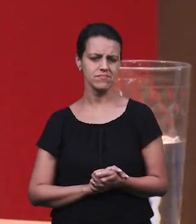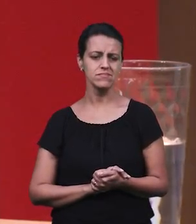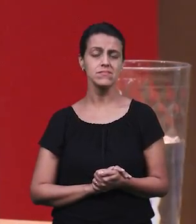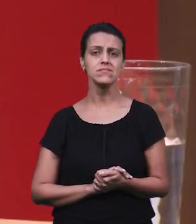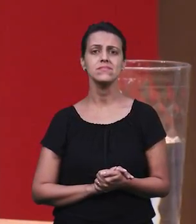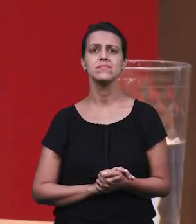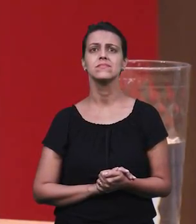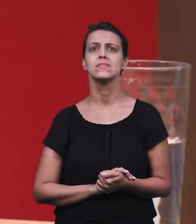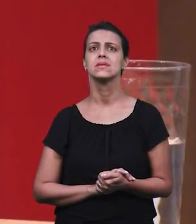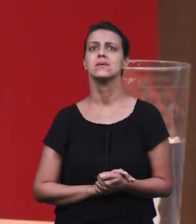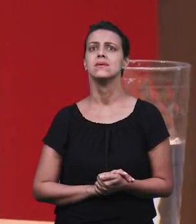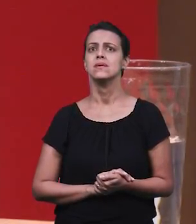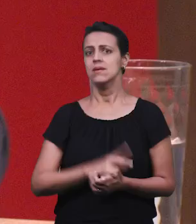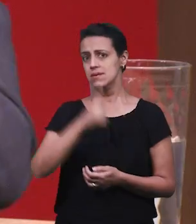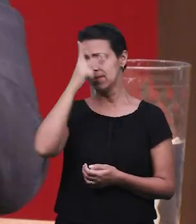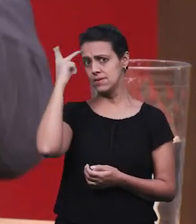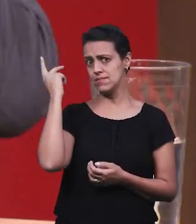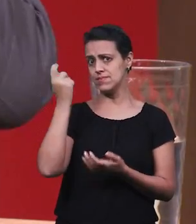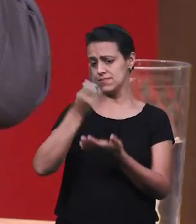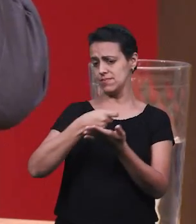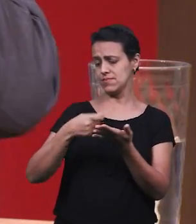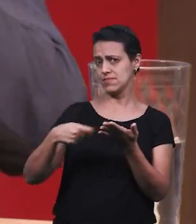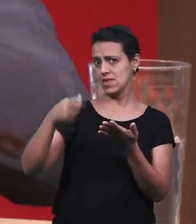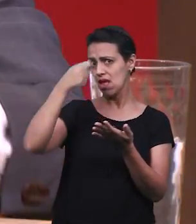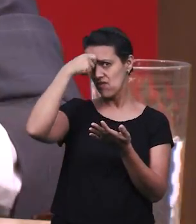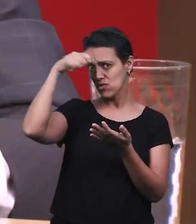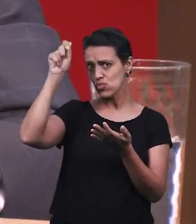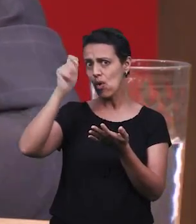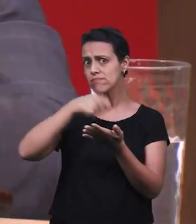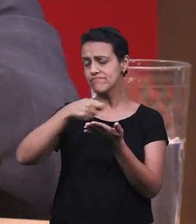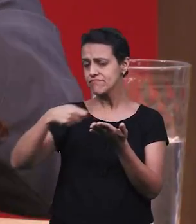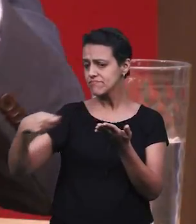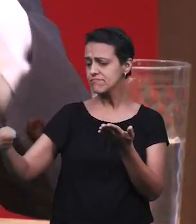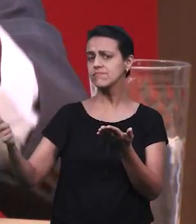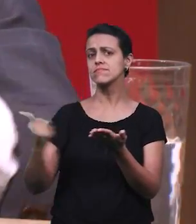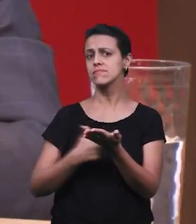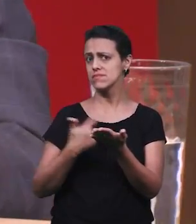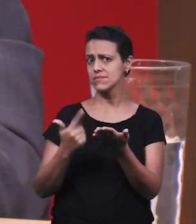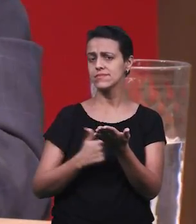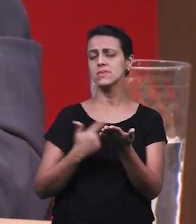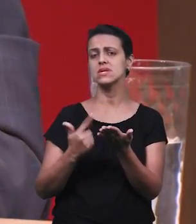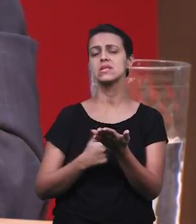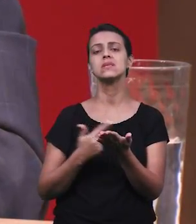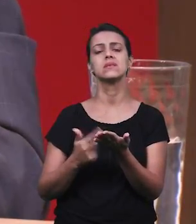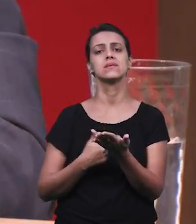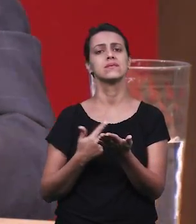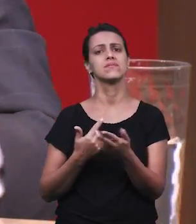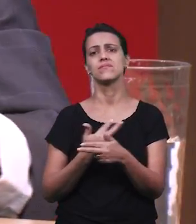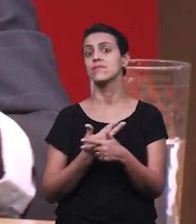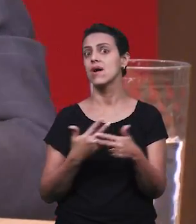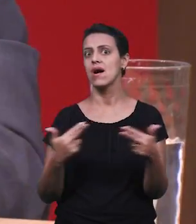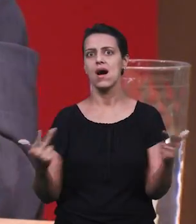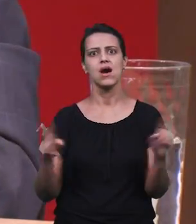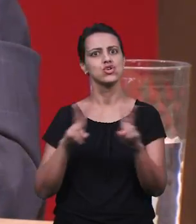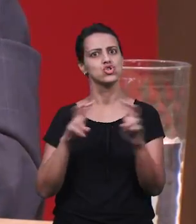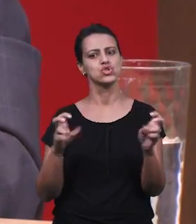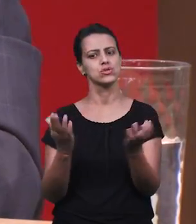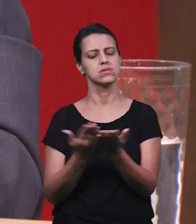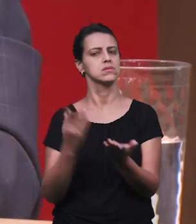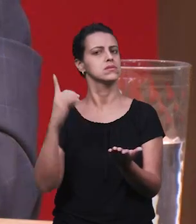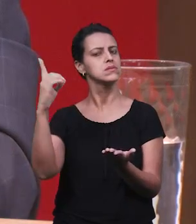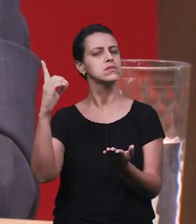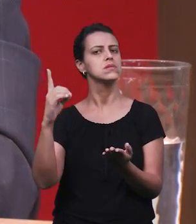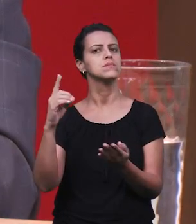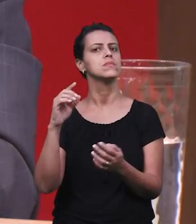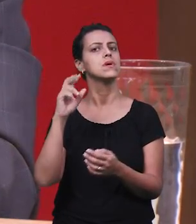Bélgica, autores de vários livros, de compêndios sobre comentários da Bíblia, e